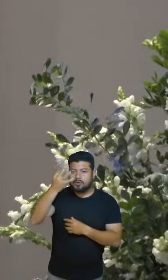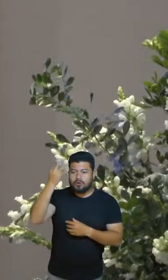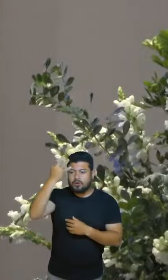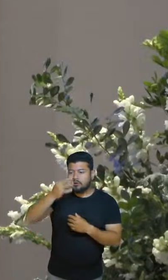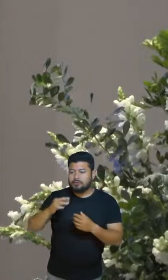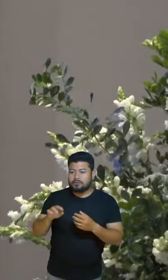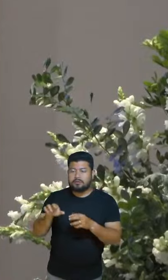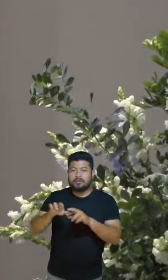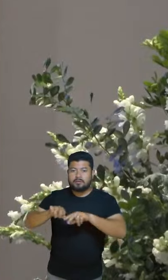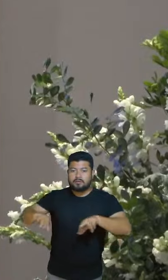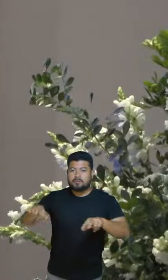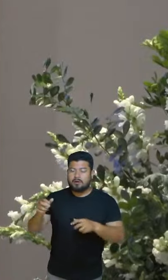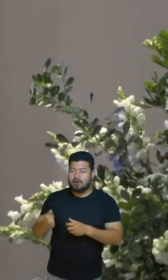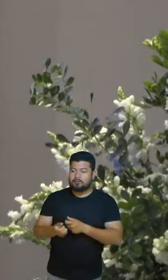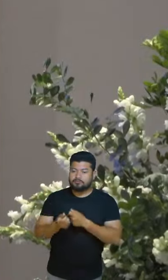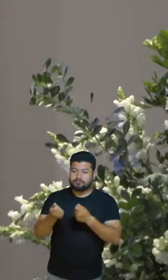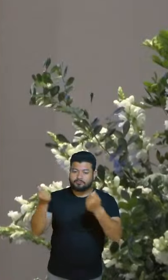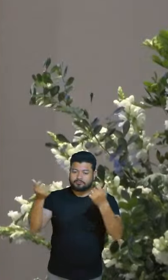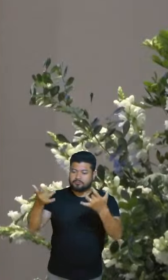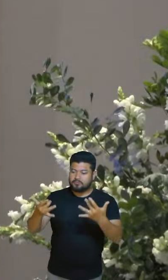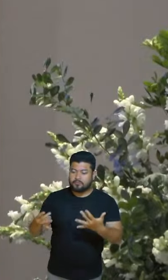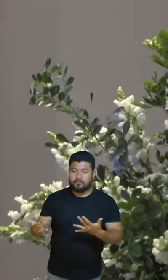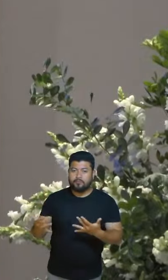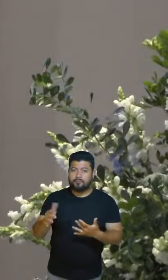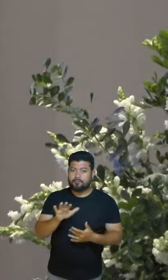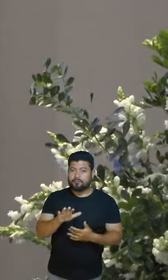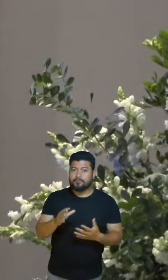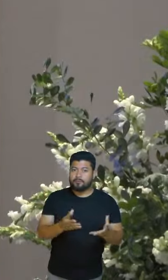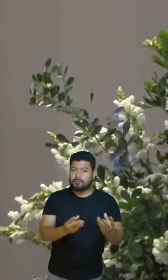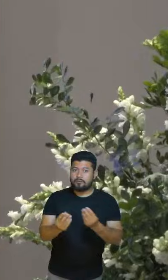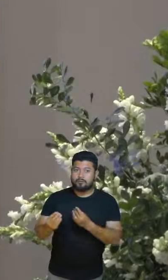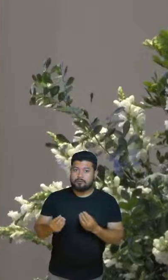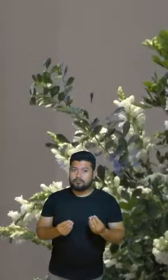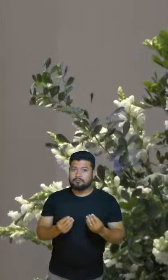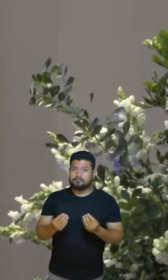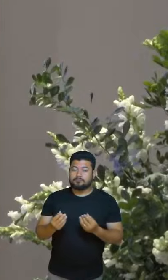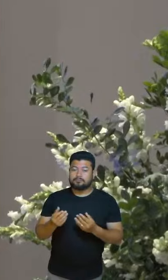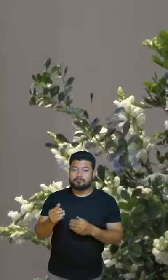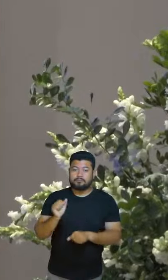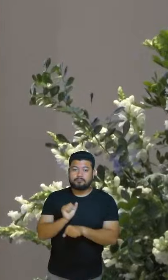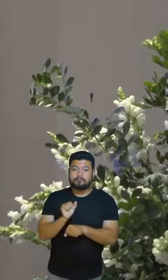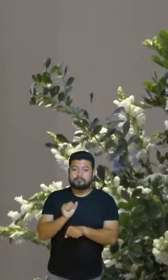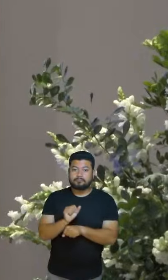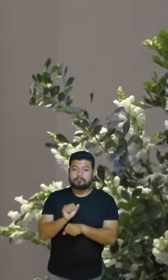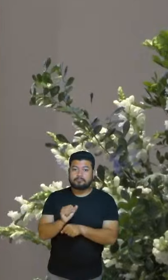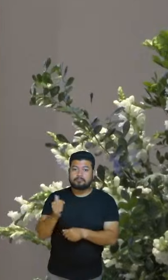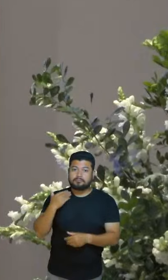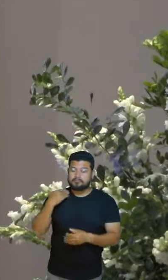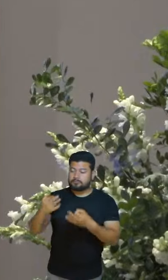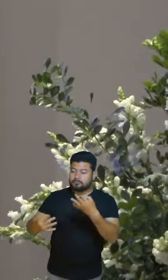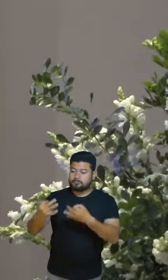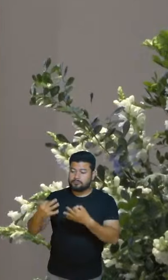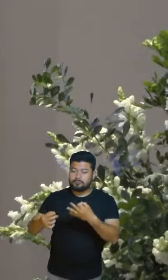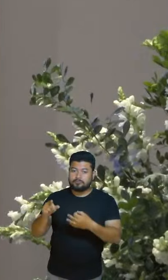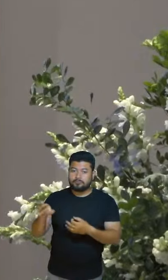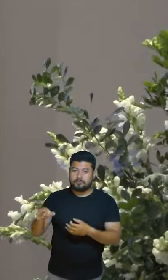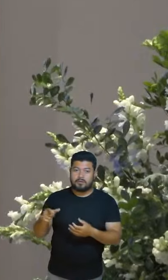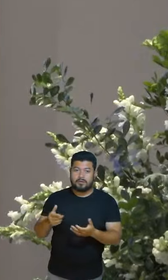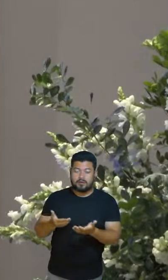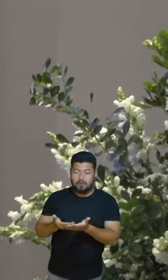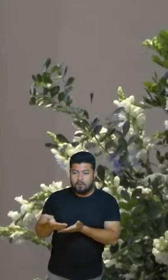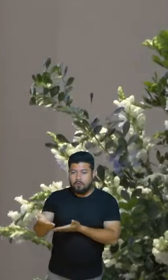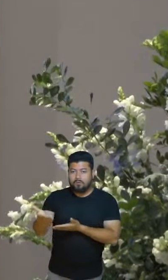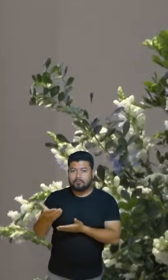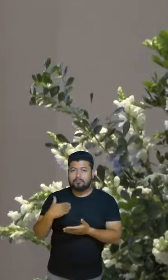divagações mas em muitos casos o que se espera do juiz é que ingresse naquela tarefa de